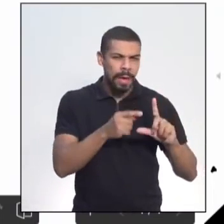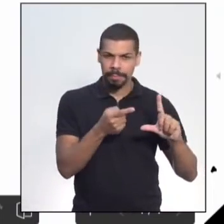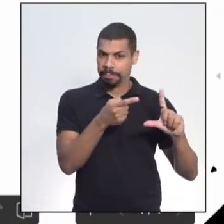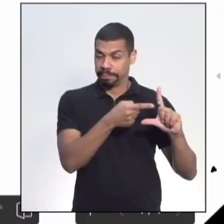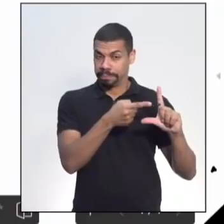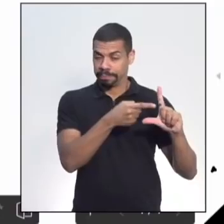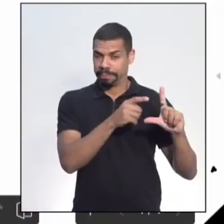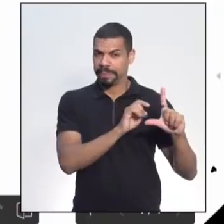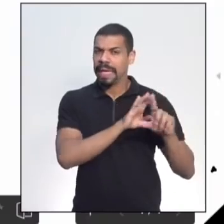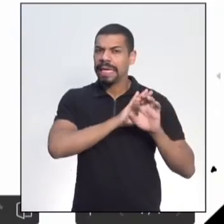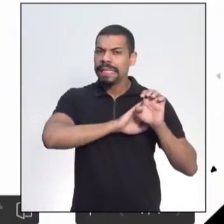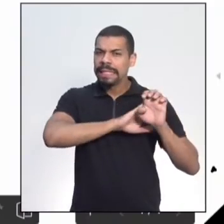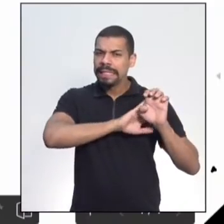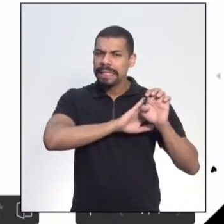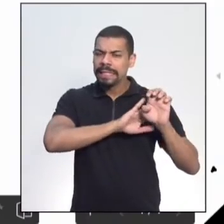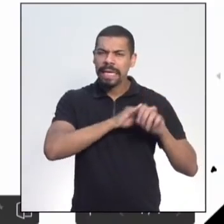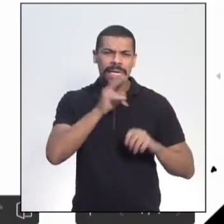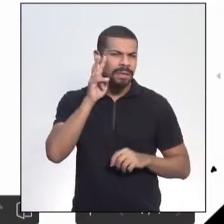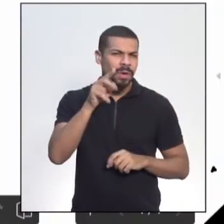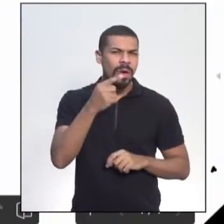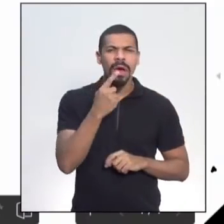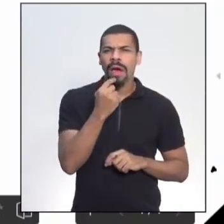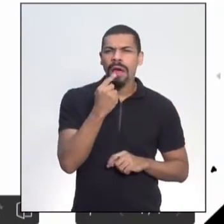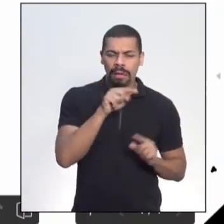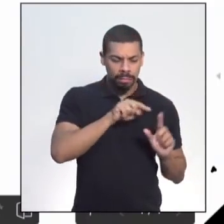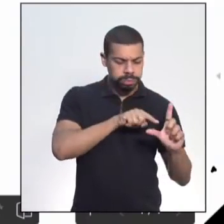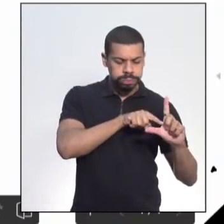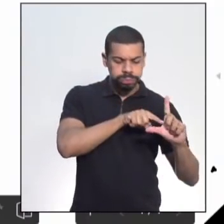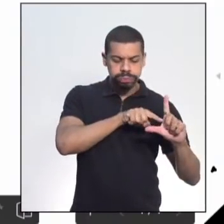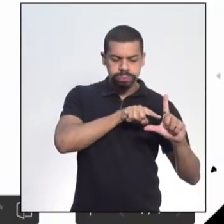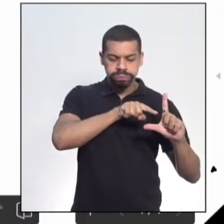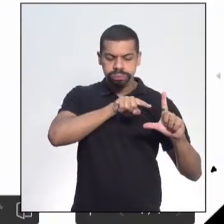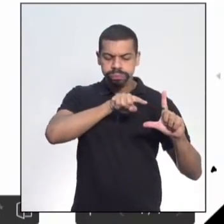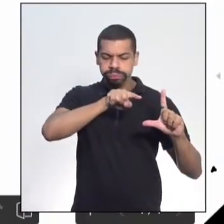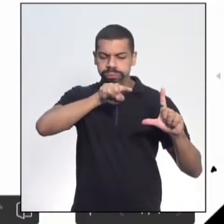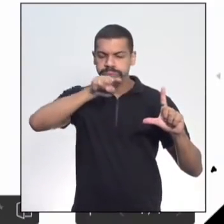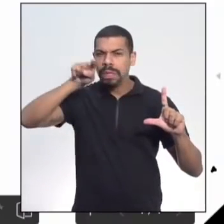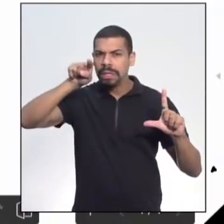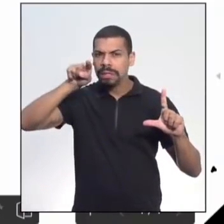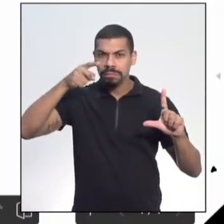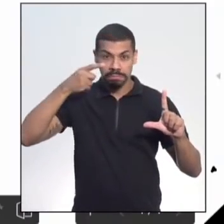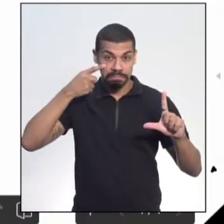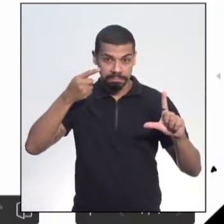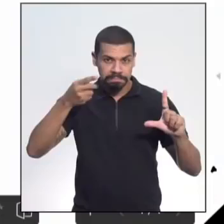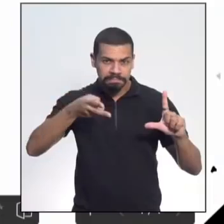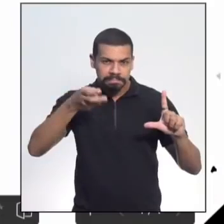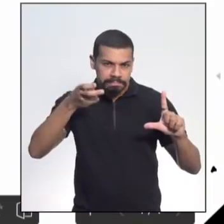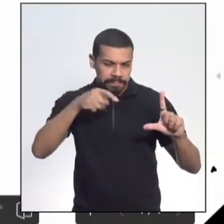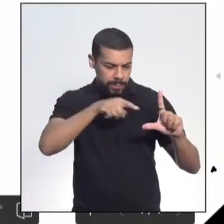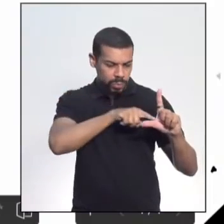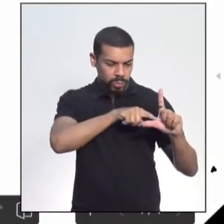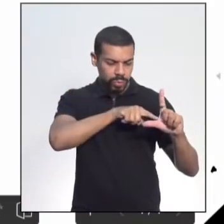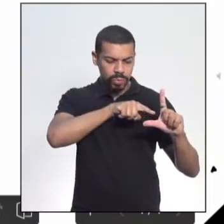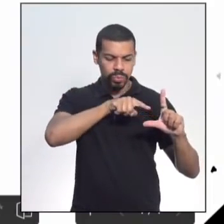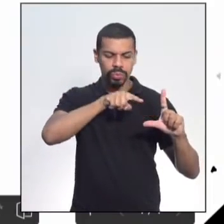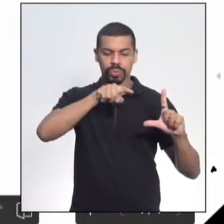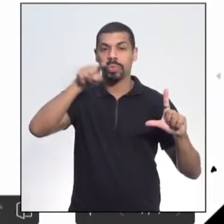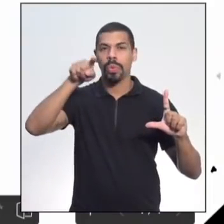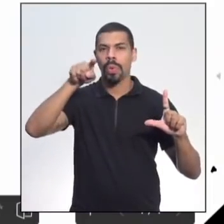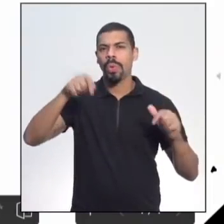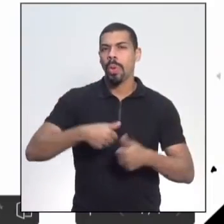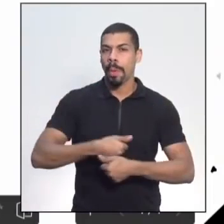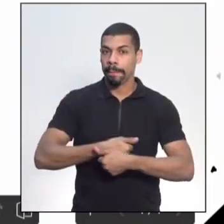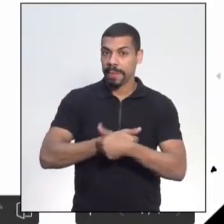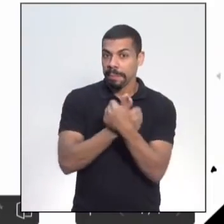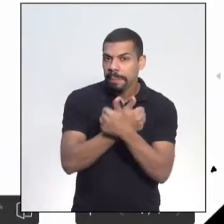esquerda, nós temos uma reta em vermelho. Essa reta está subindo. Toda vez que a gente fala de função de primeiro grau,